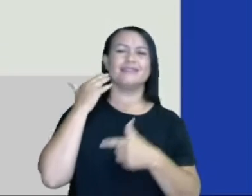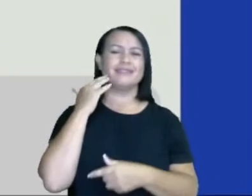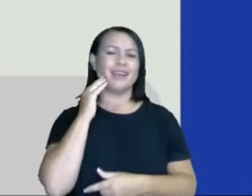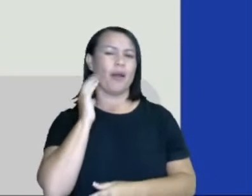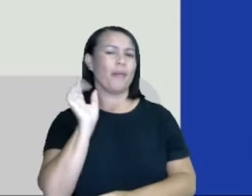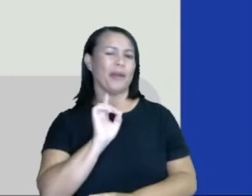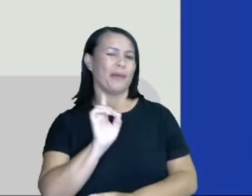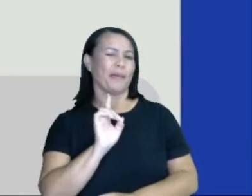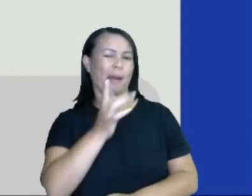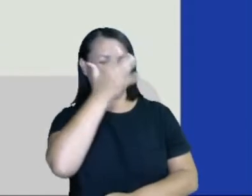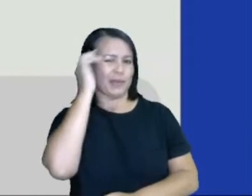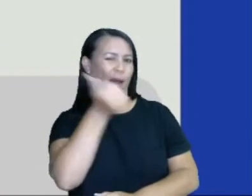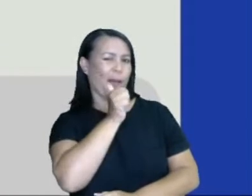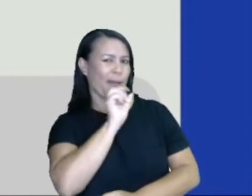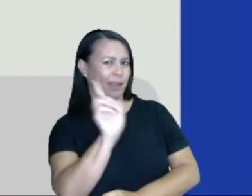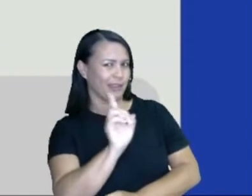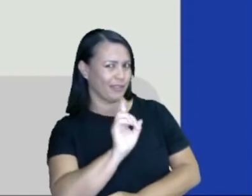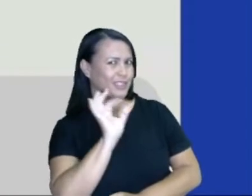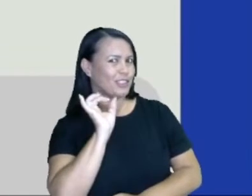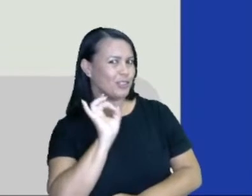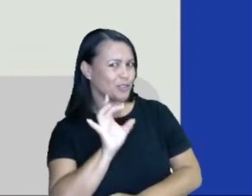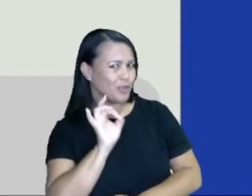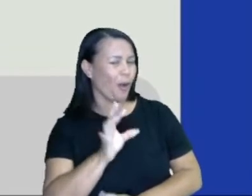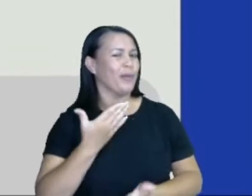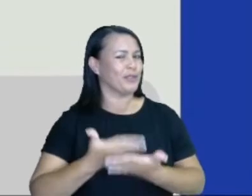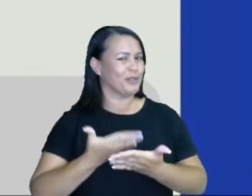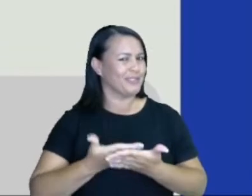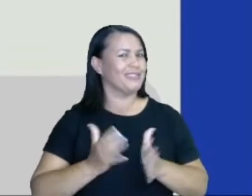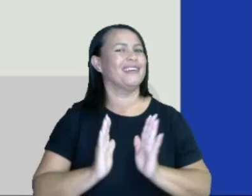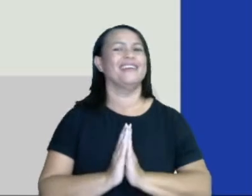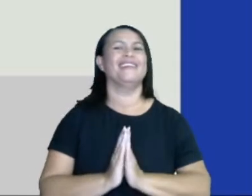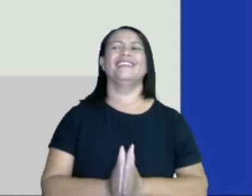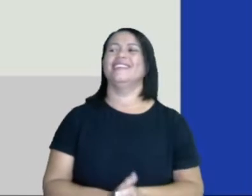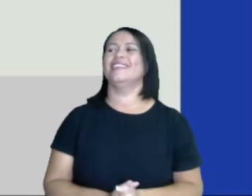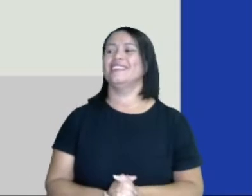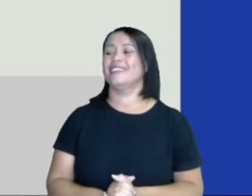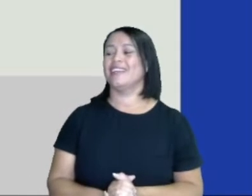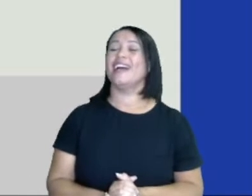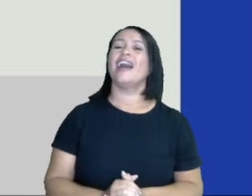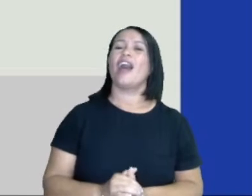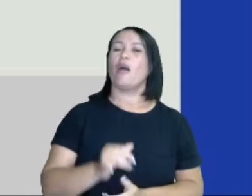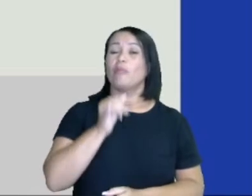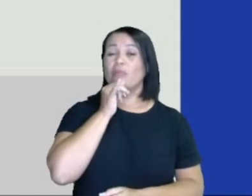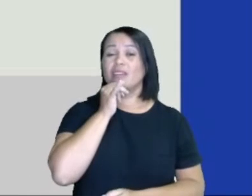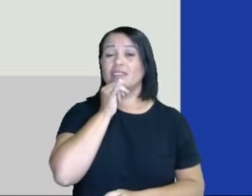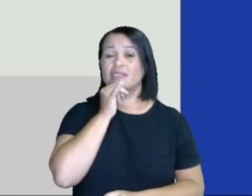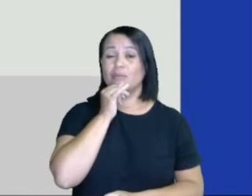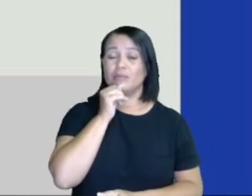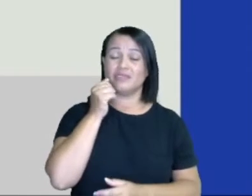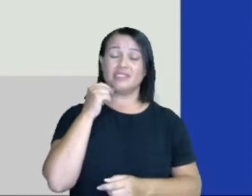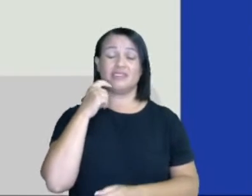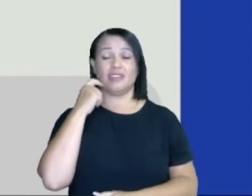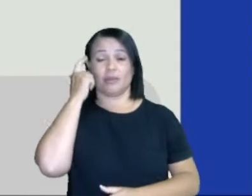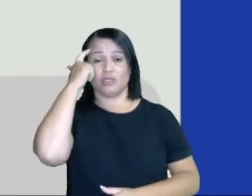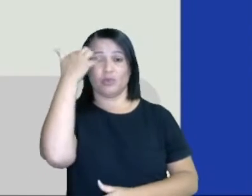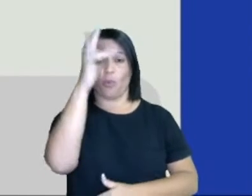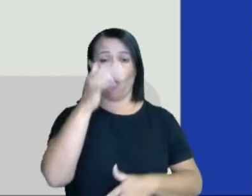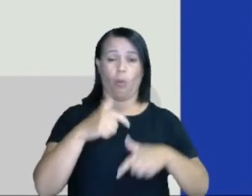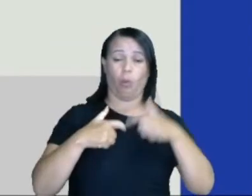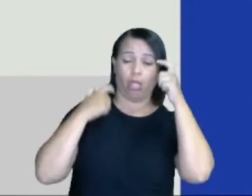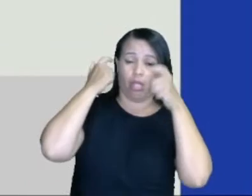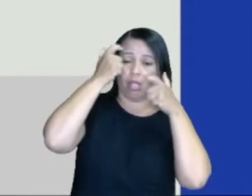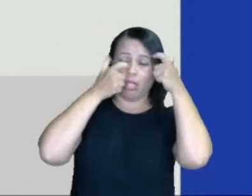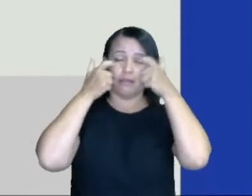né? Mas não é para ninguém tá bebendo não, tá, gente? É pra gente tá estudando. De ressaca,